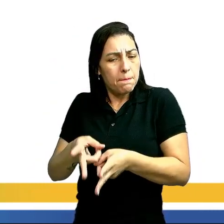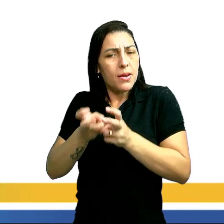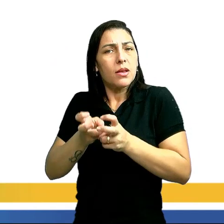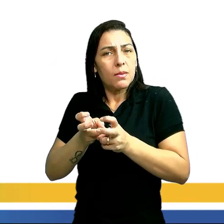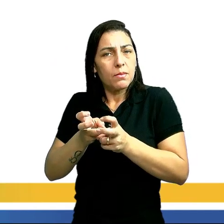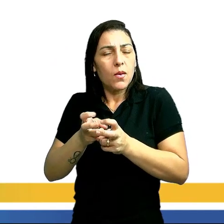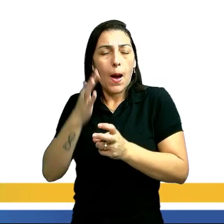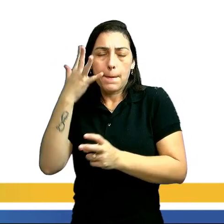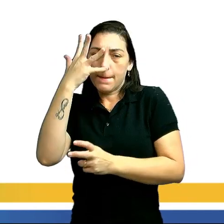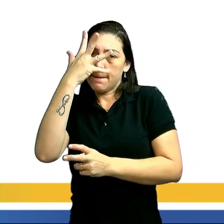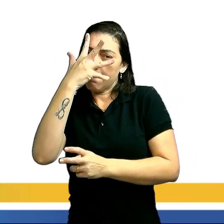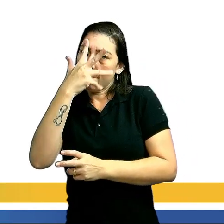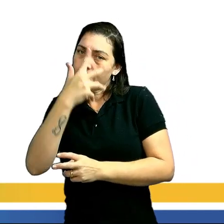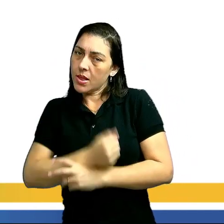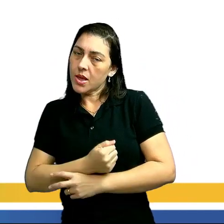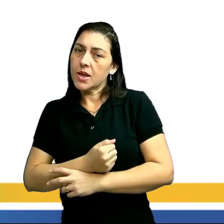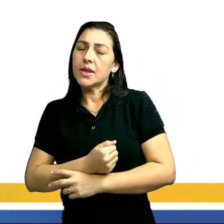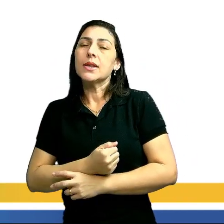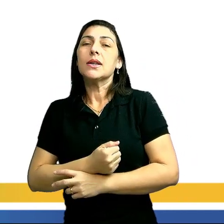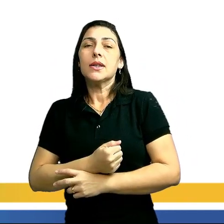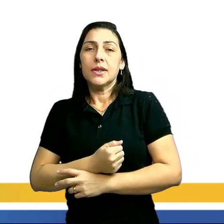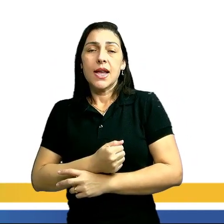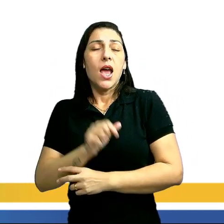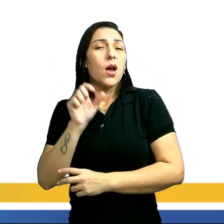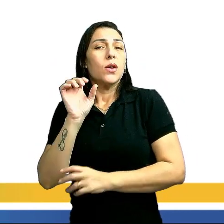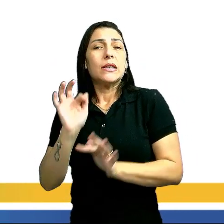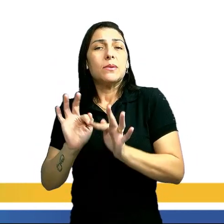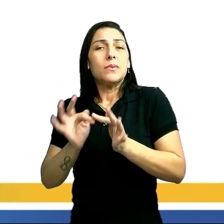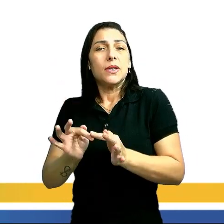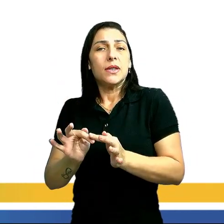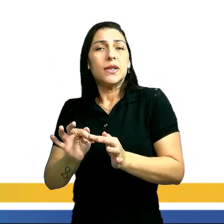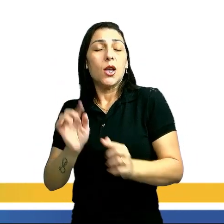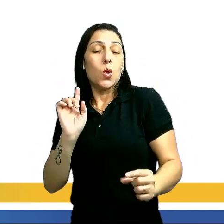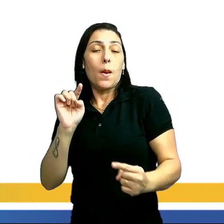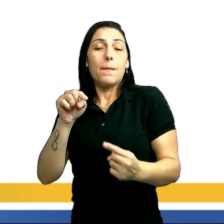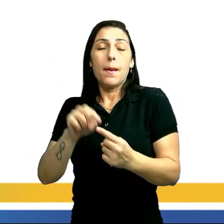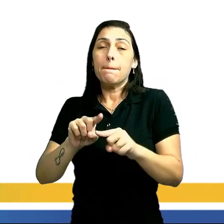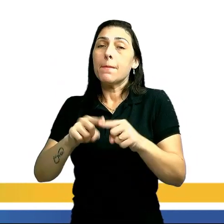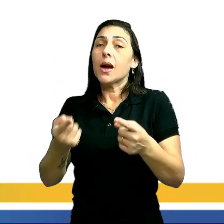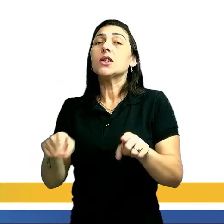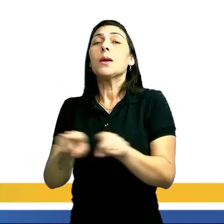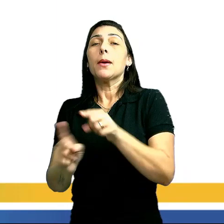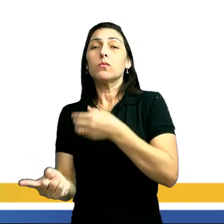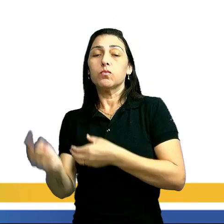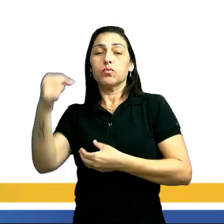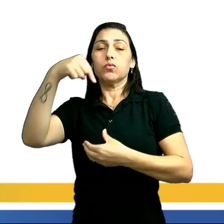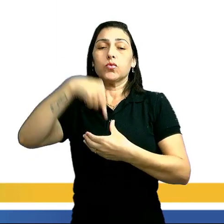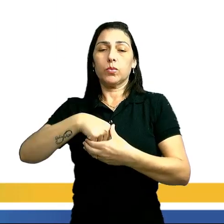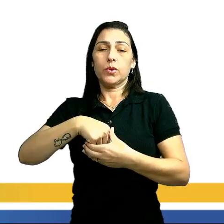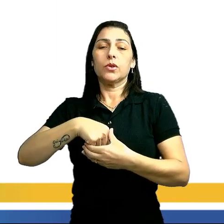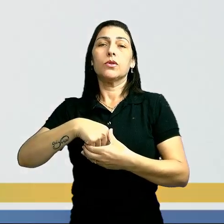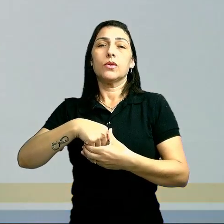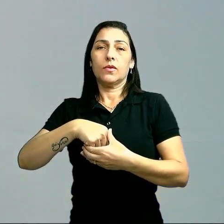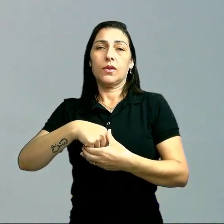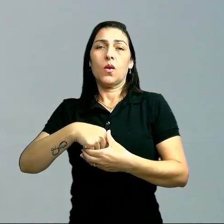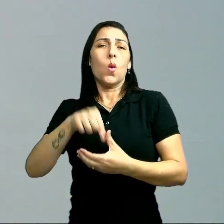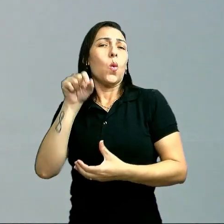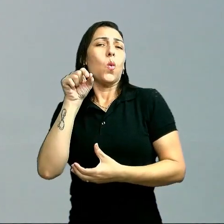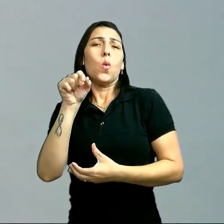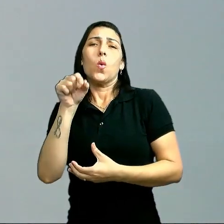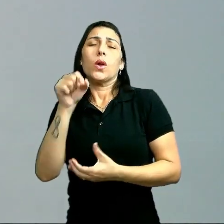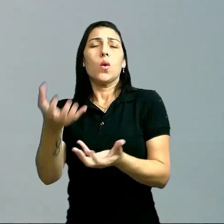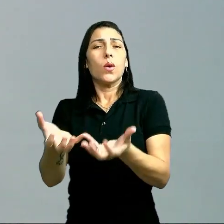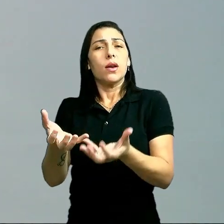isso? A beleza, ela é simplesmente objetiva, mas é também subjetiva. Então, o que eu